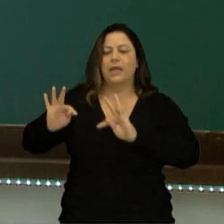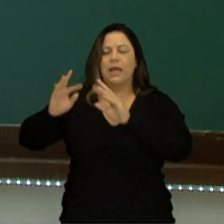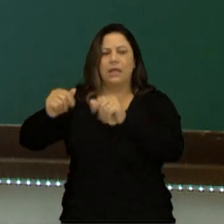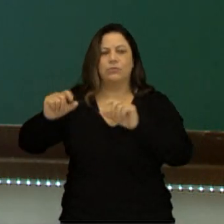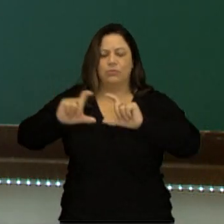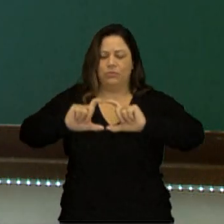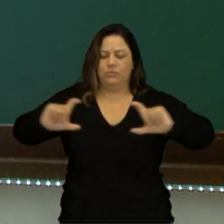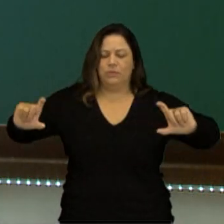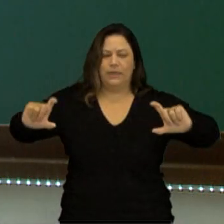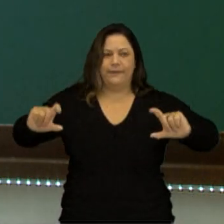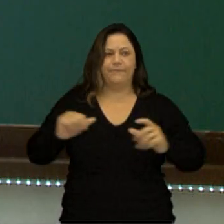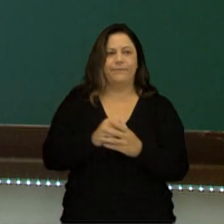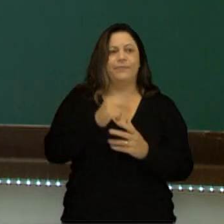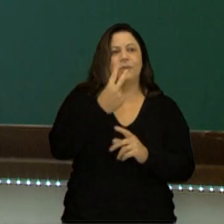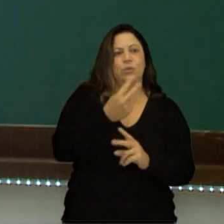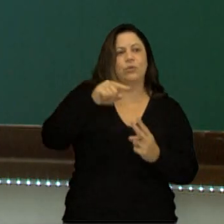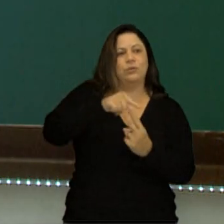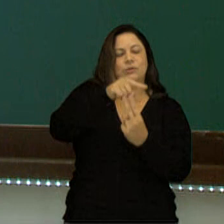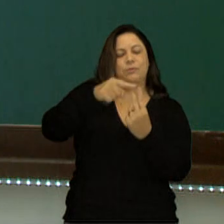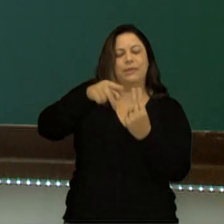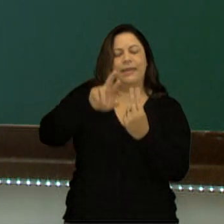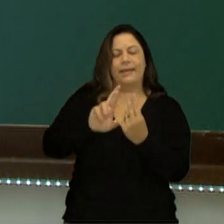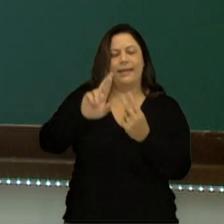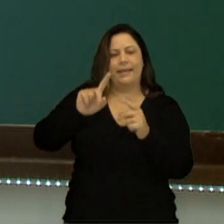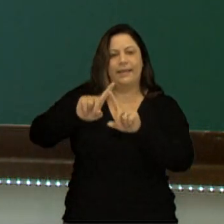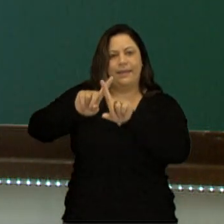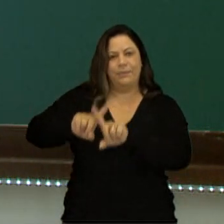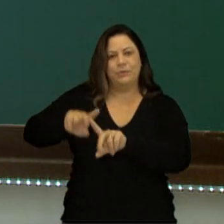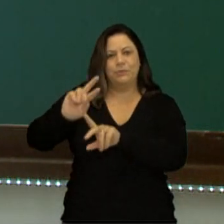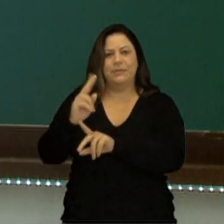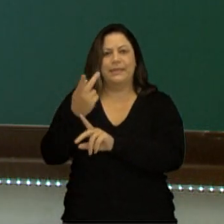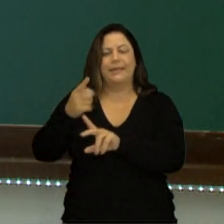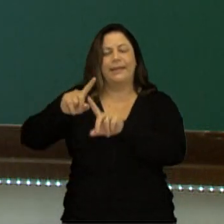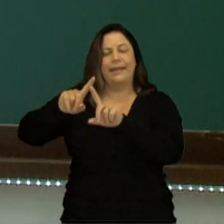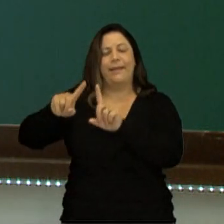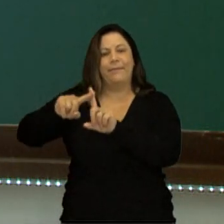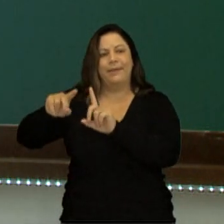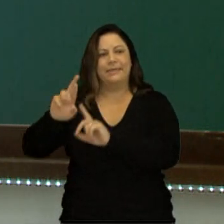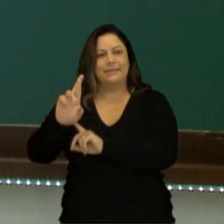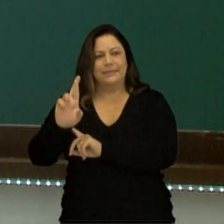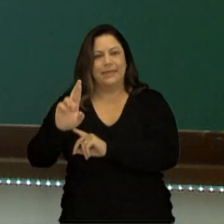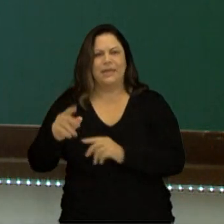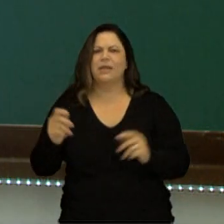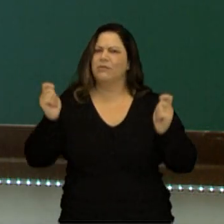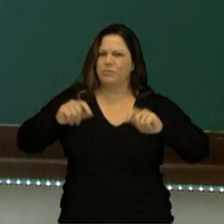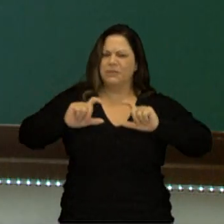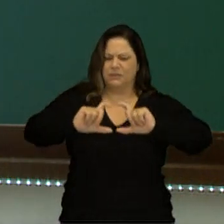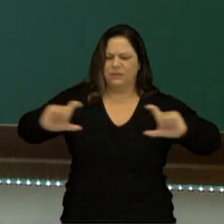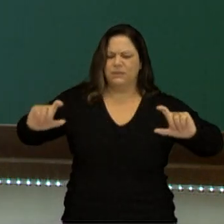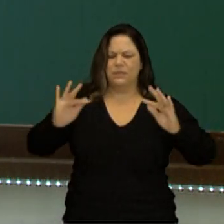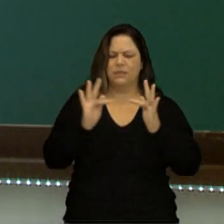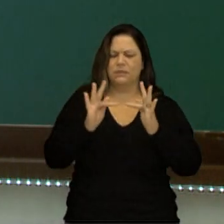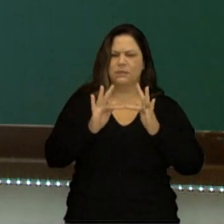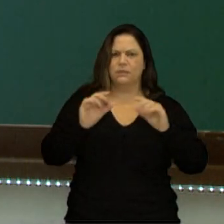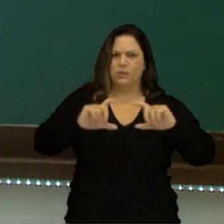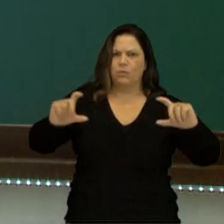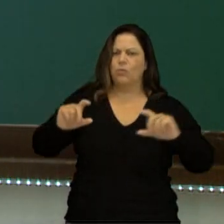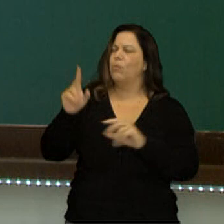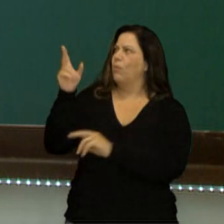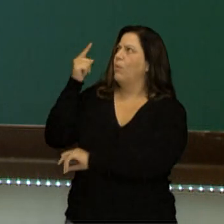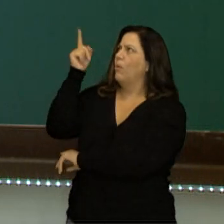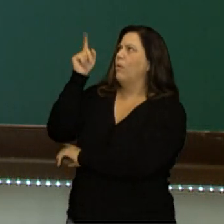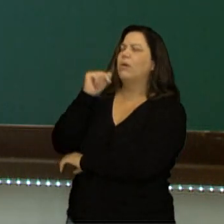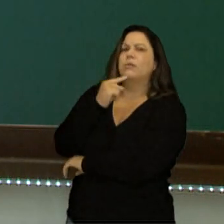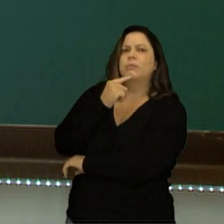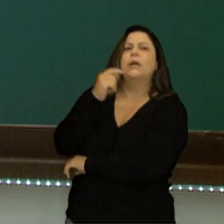ser 2πrh, que multiplica h mais r. Essa fórmula eu preciso, professor? Precisa para facilitar a tua